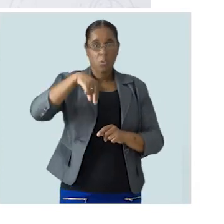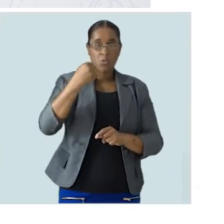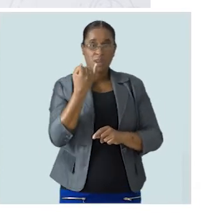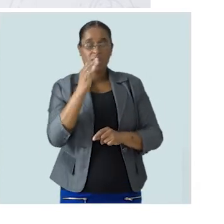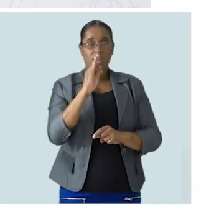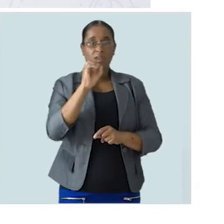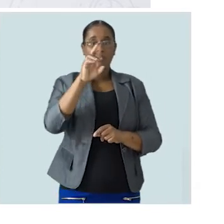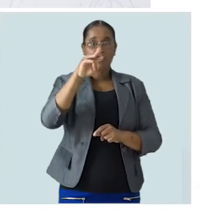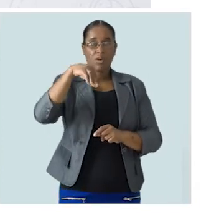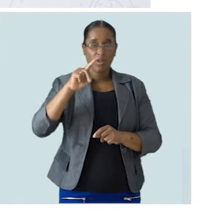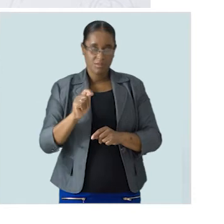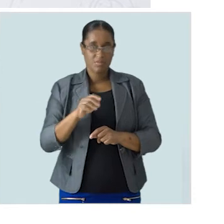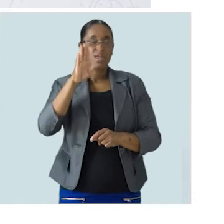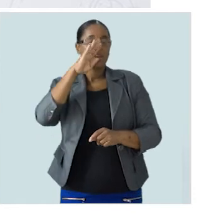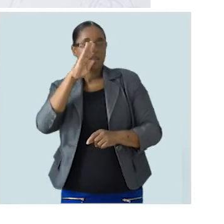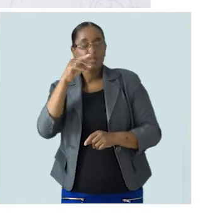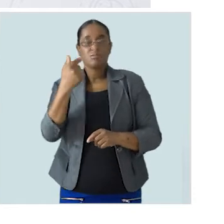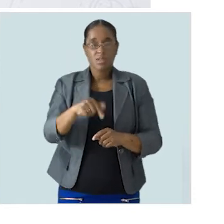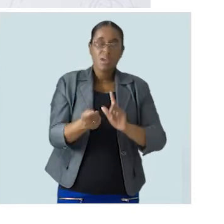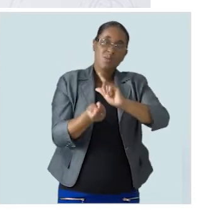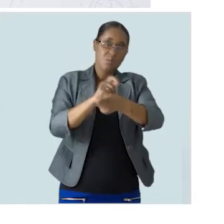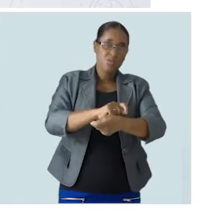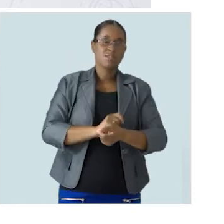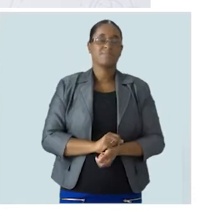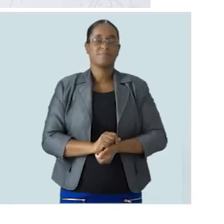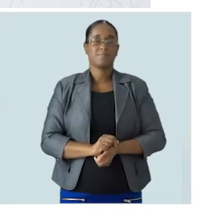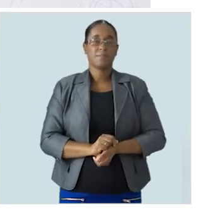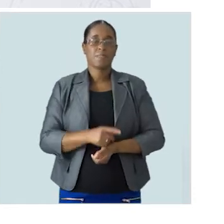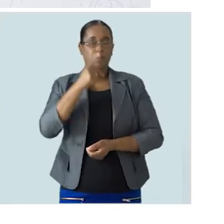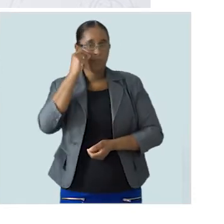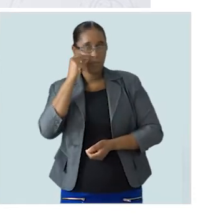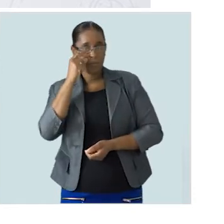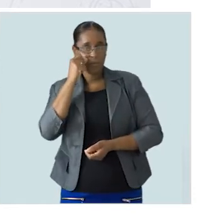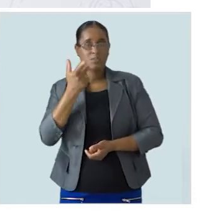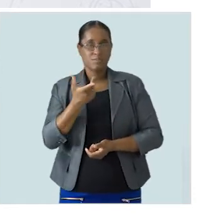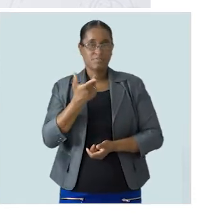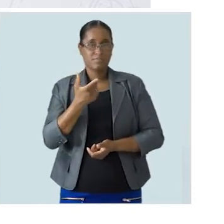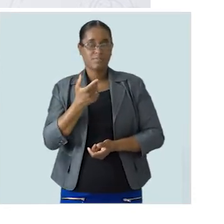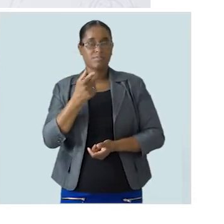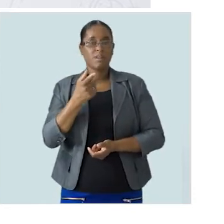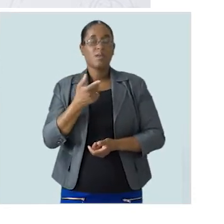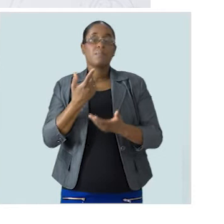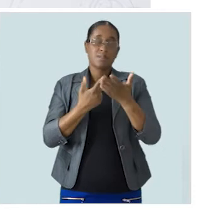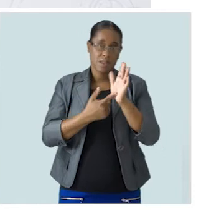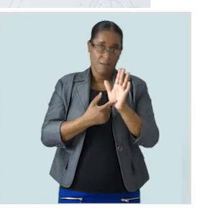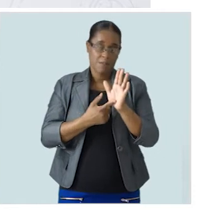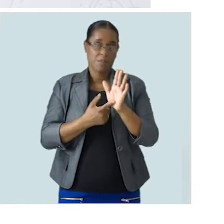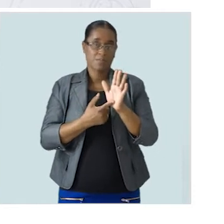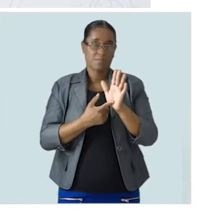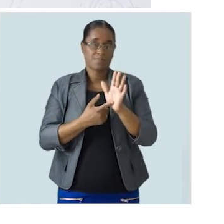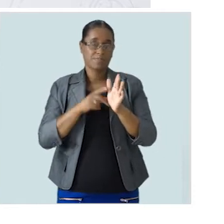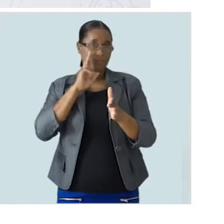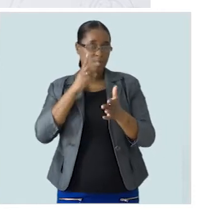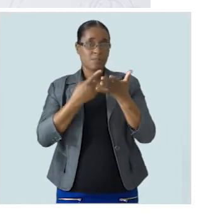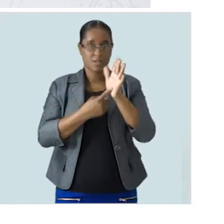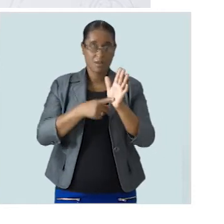mudar para masculino, termina com A, por exemplo, e para masculino, perdão, termina